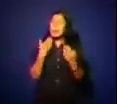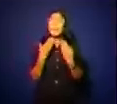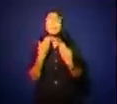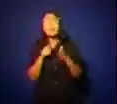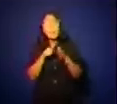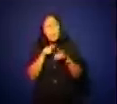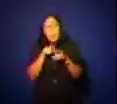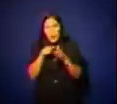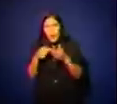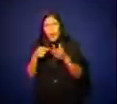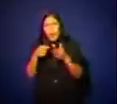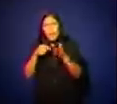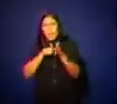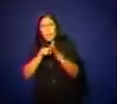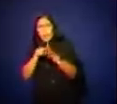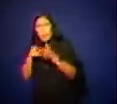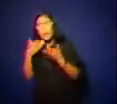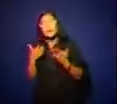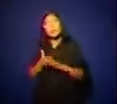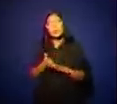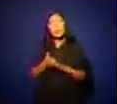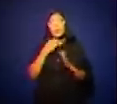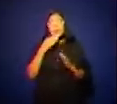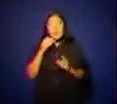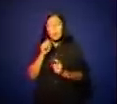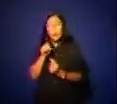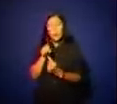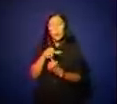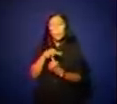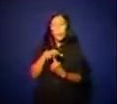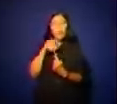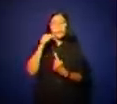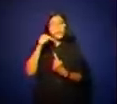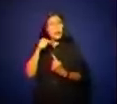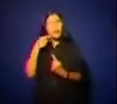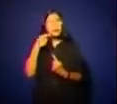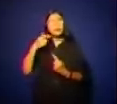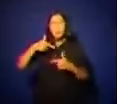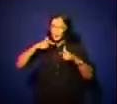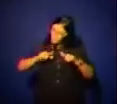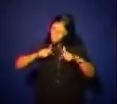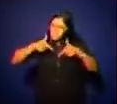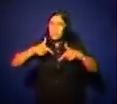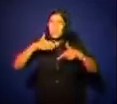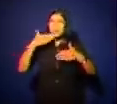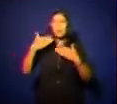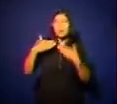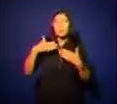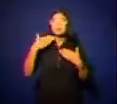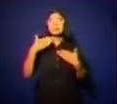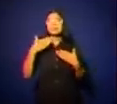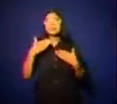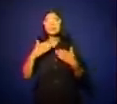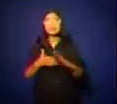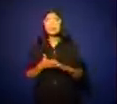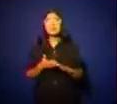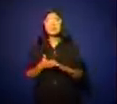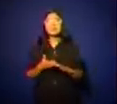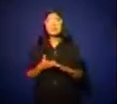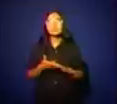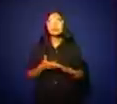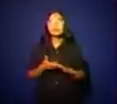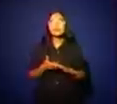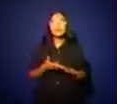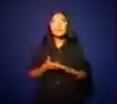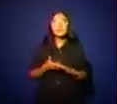alto é super legítimo e é um trabalho do Banco Central esclarecer e melhorar a comunicação e às vezes eu reconheço que poderia fazer isso né